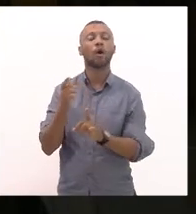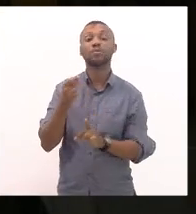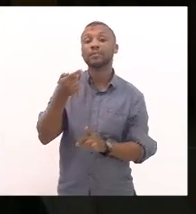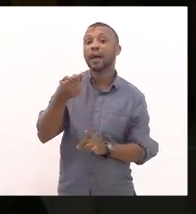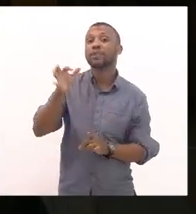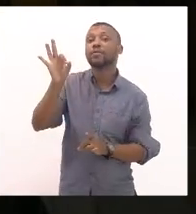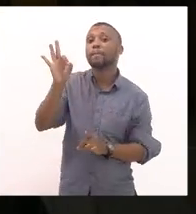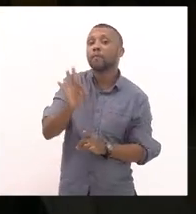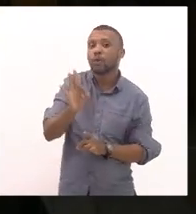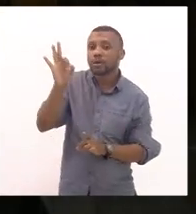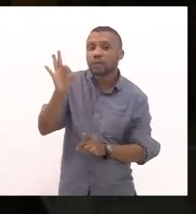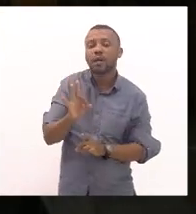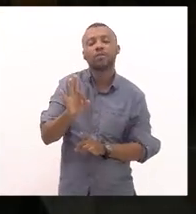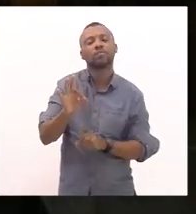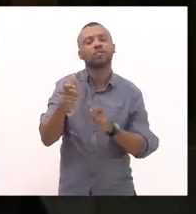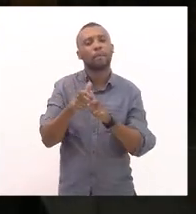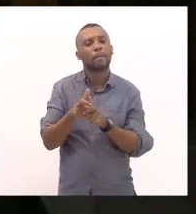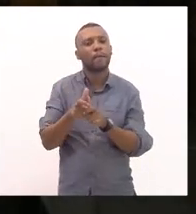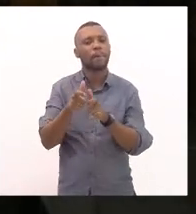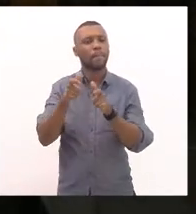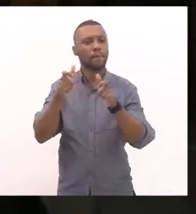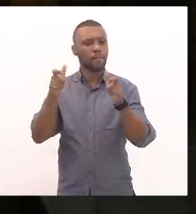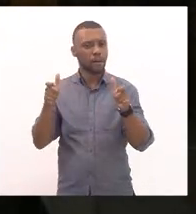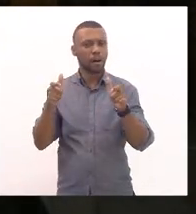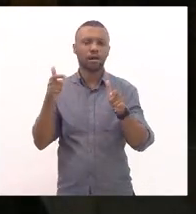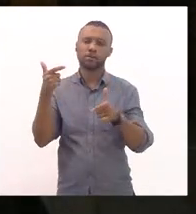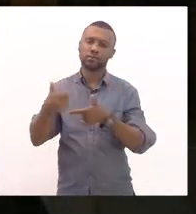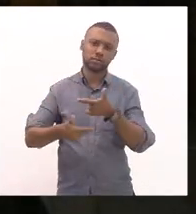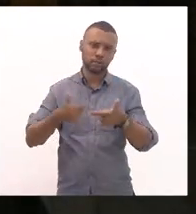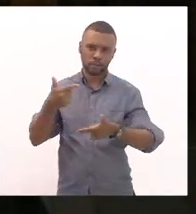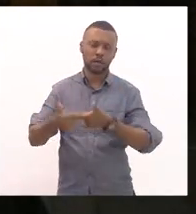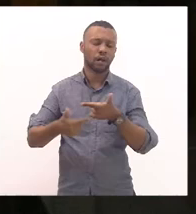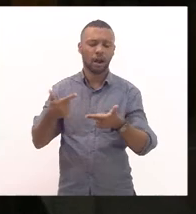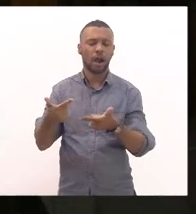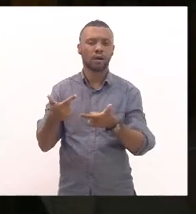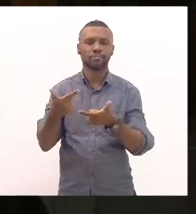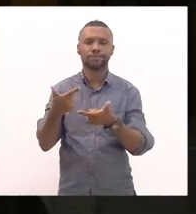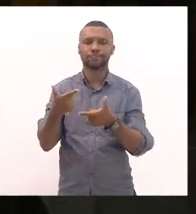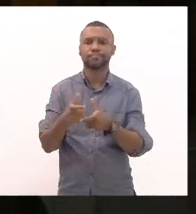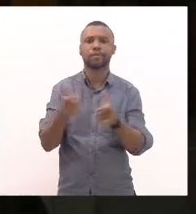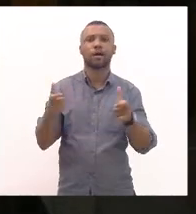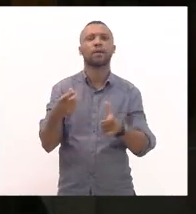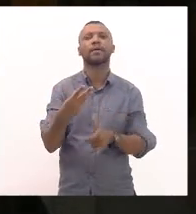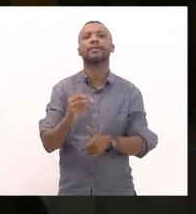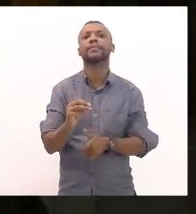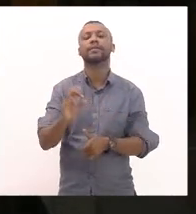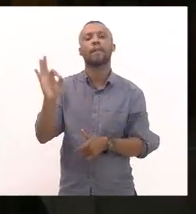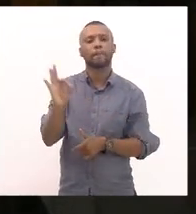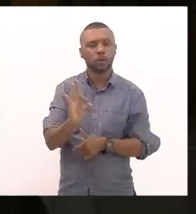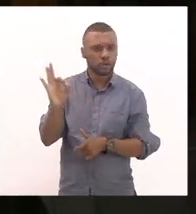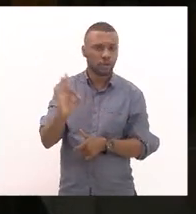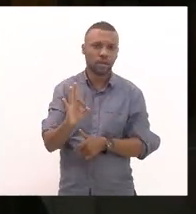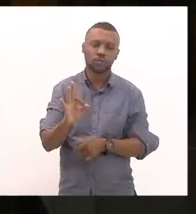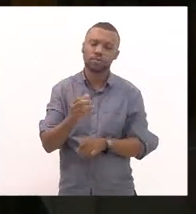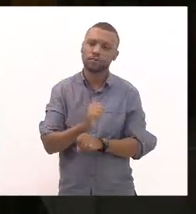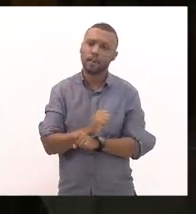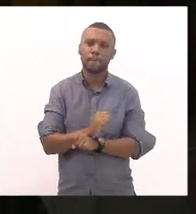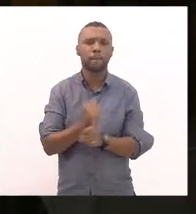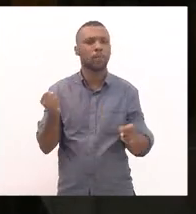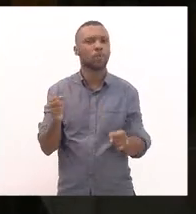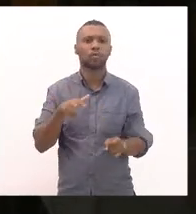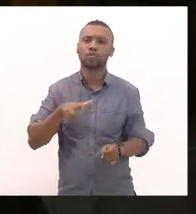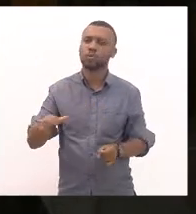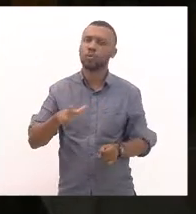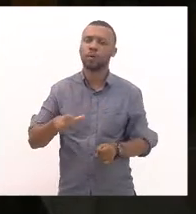sete porcento de expansão de atuação expandimos para trinta por cento e não é possível